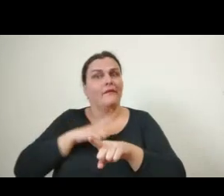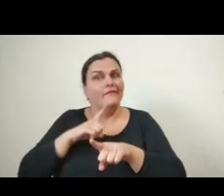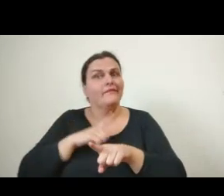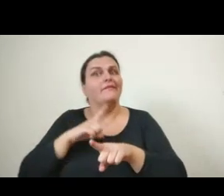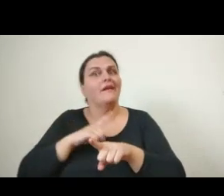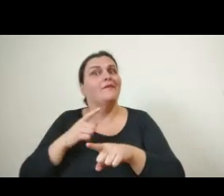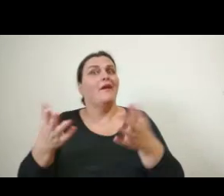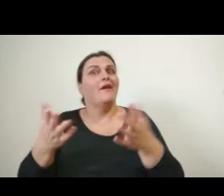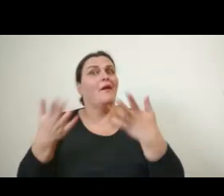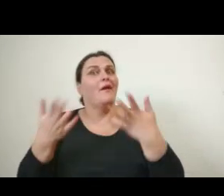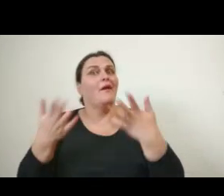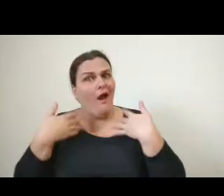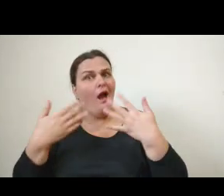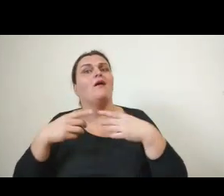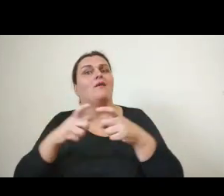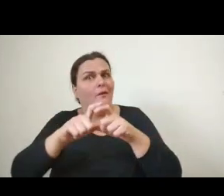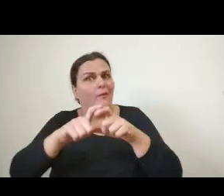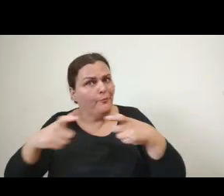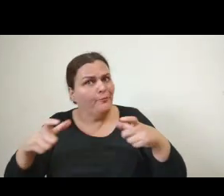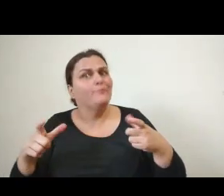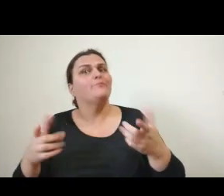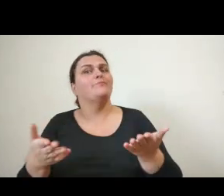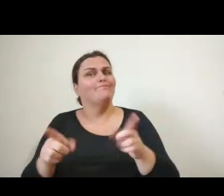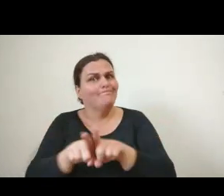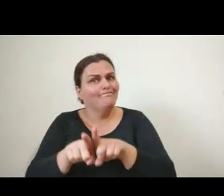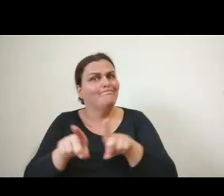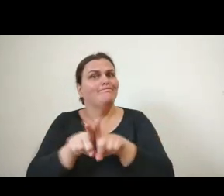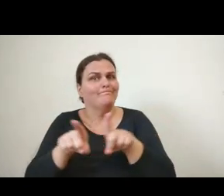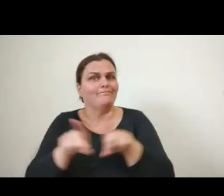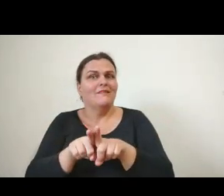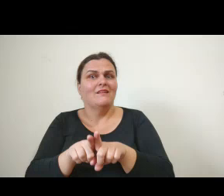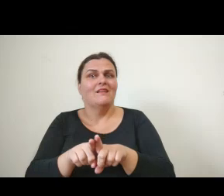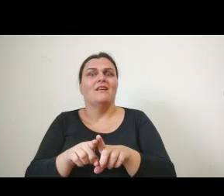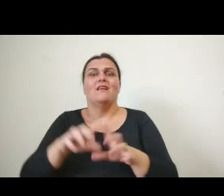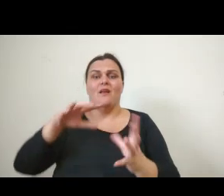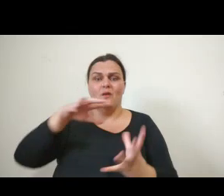na atmosfera, da retenção de calor no nosso planeta,